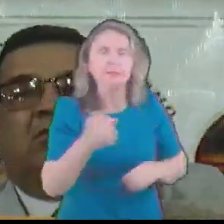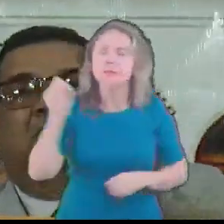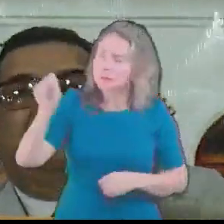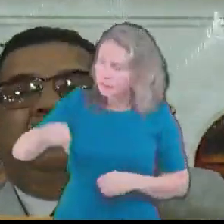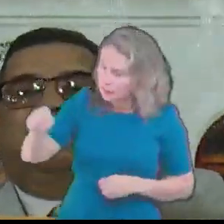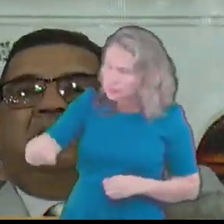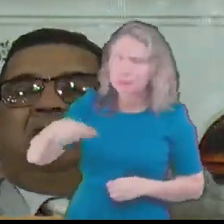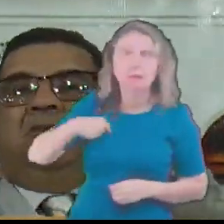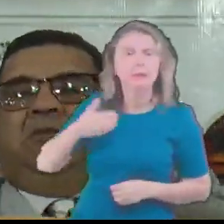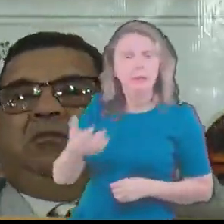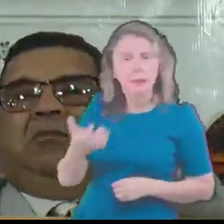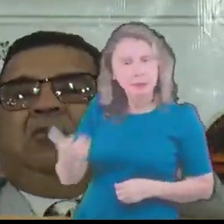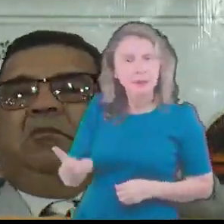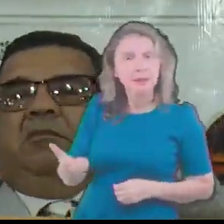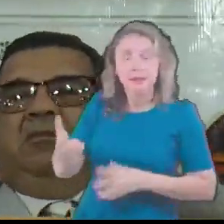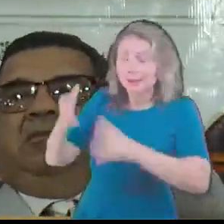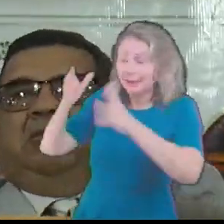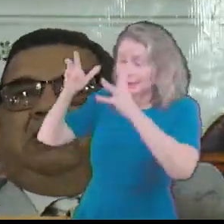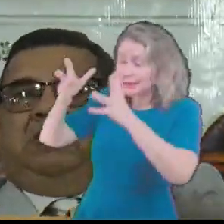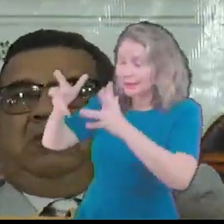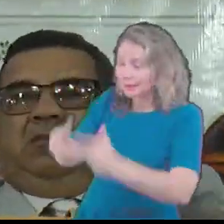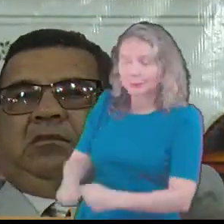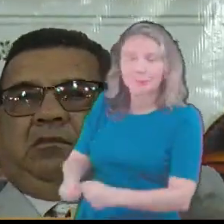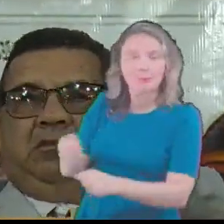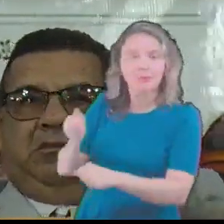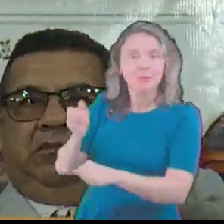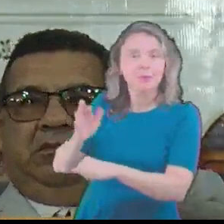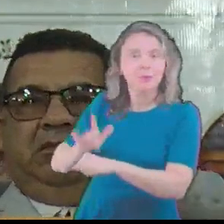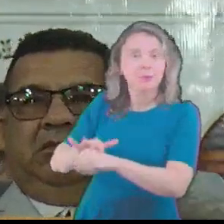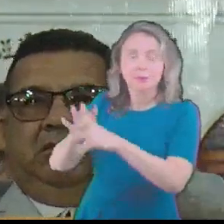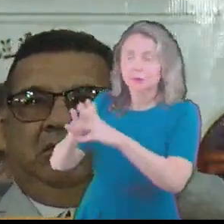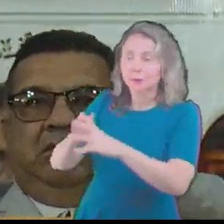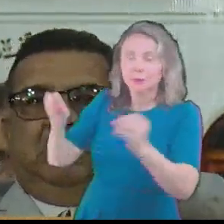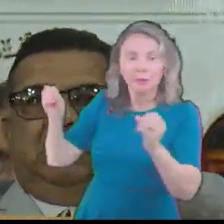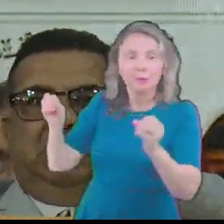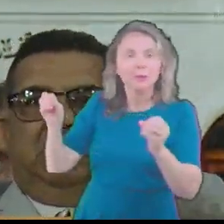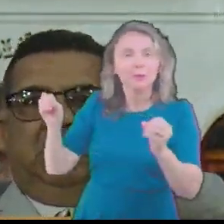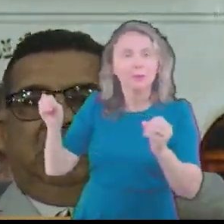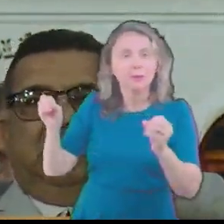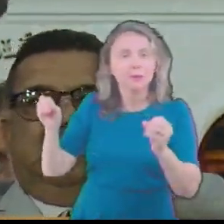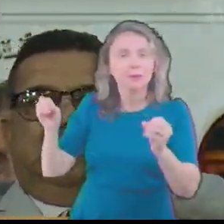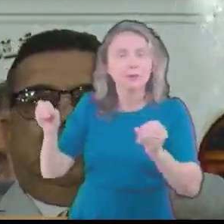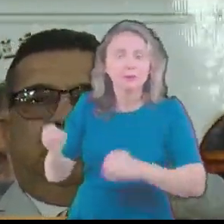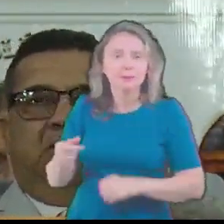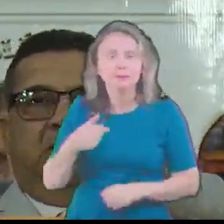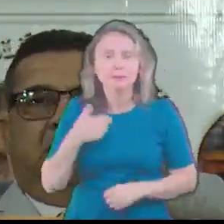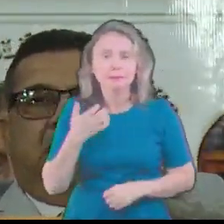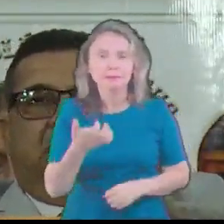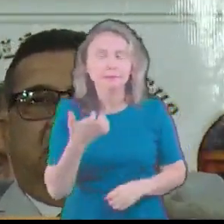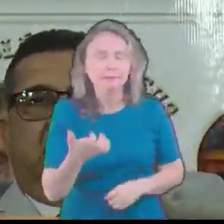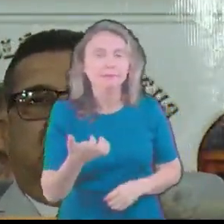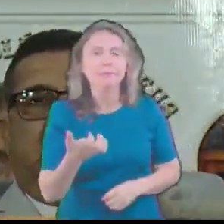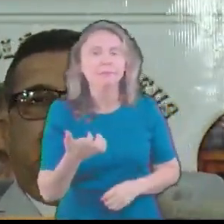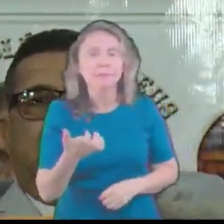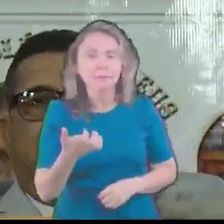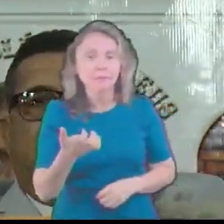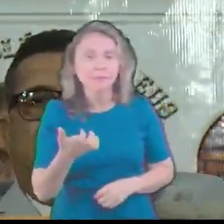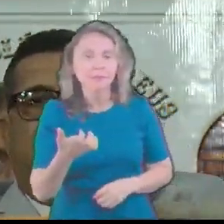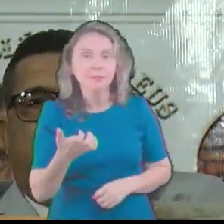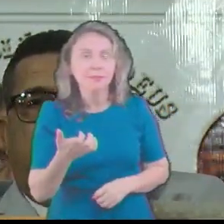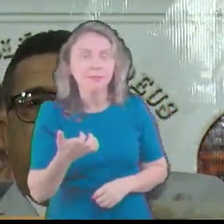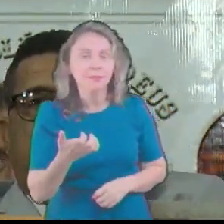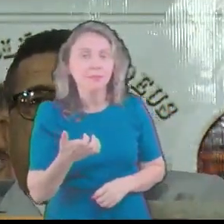quero ser limpo. Eu quero que esta voz do leproso ecoe na sua boca nesta noite. Senhor, se